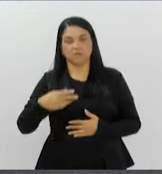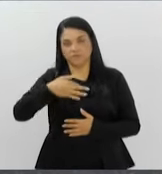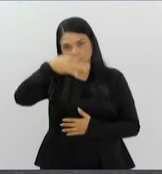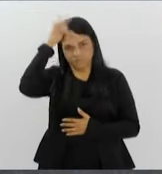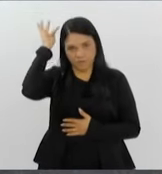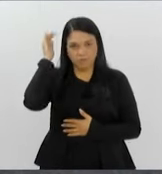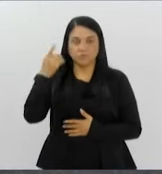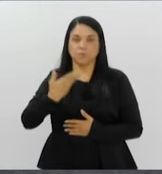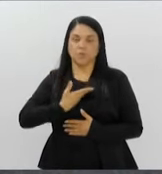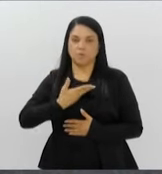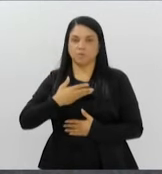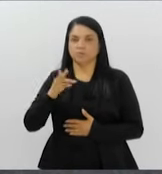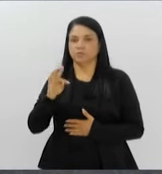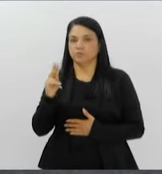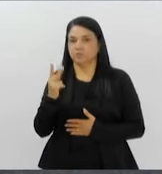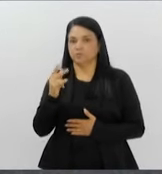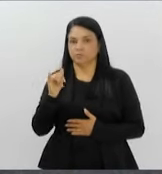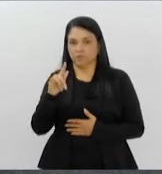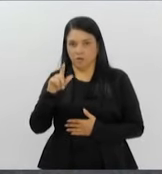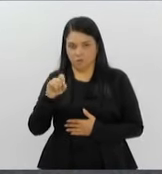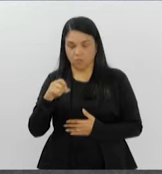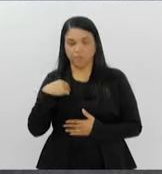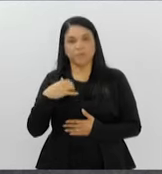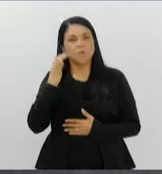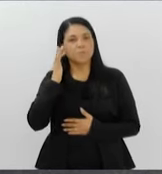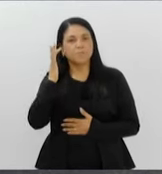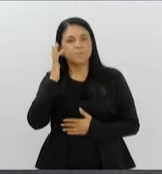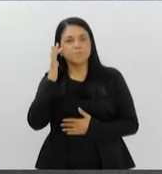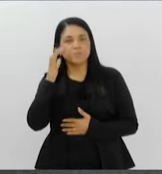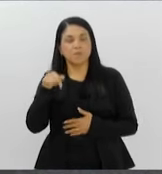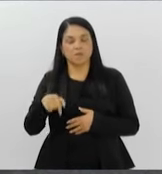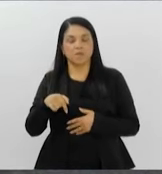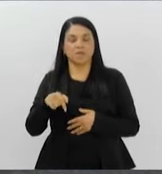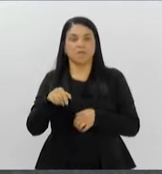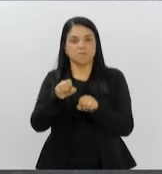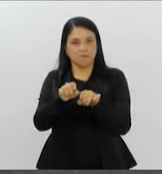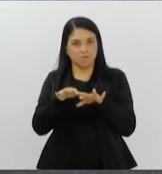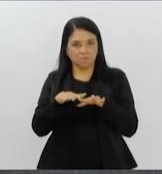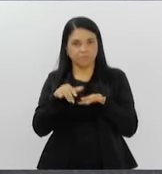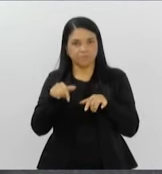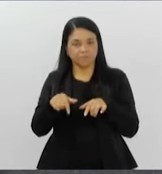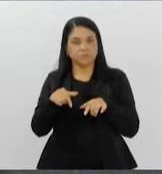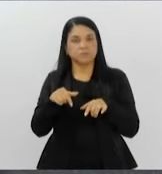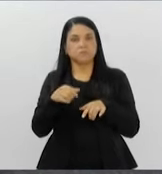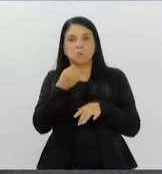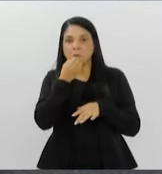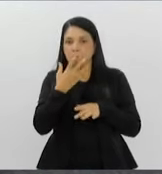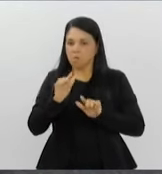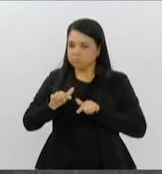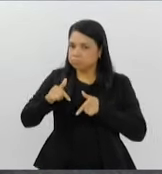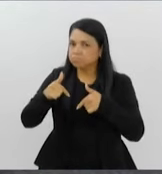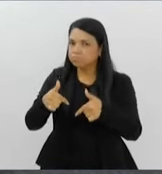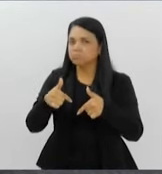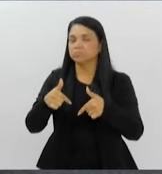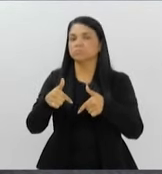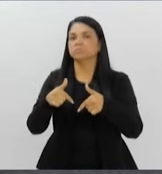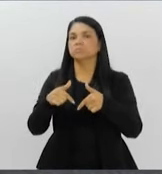deputado Thiago Galhaço, eu imagino que grande parte dessa casa desfrute das boas práticas